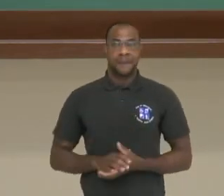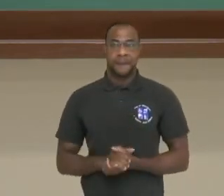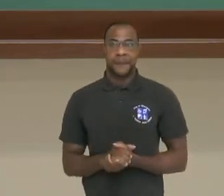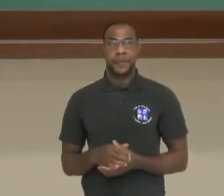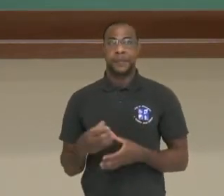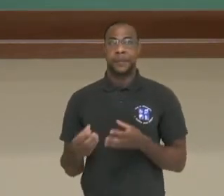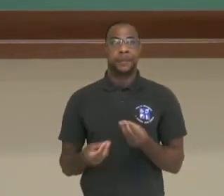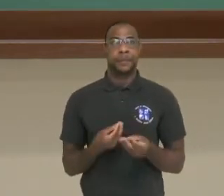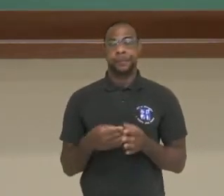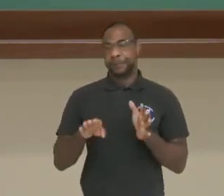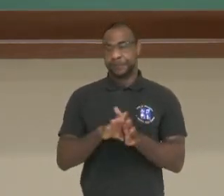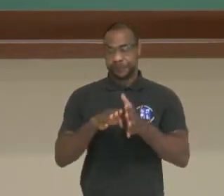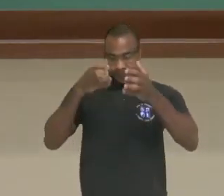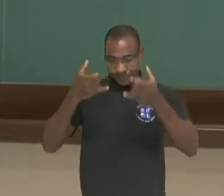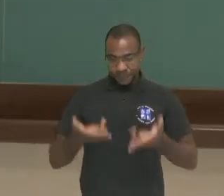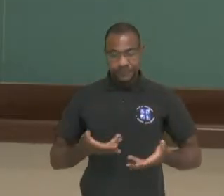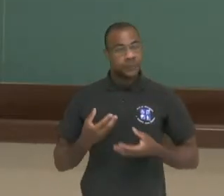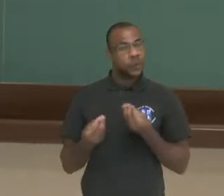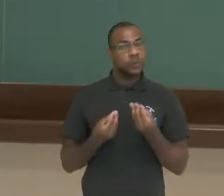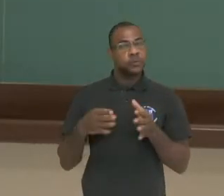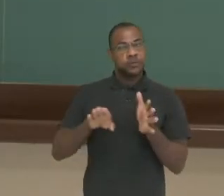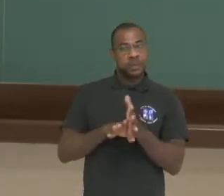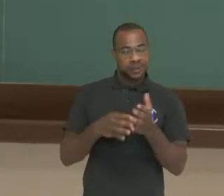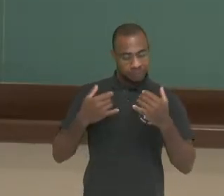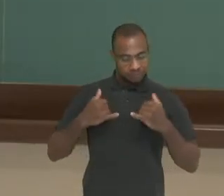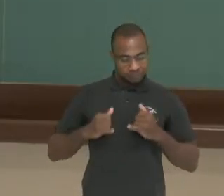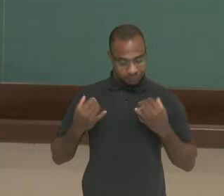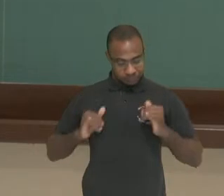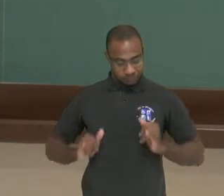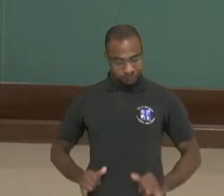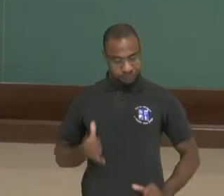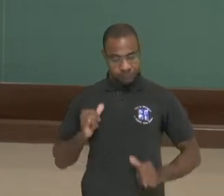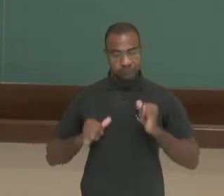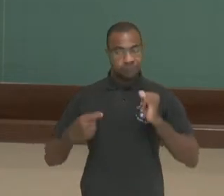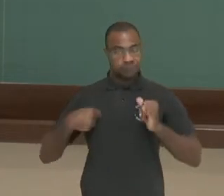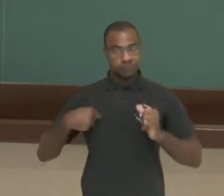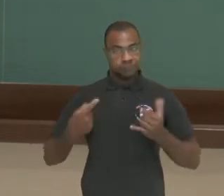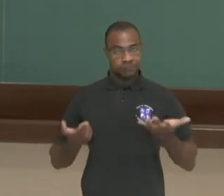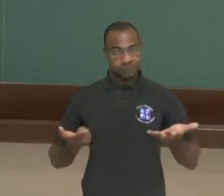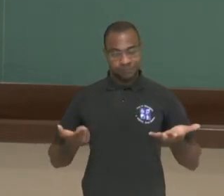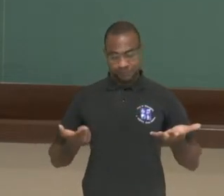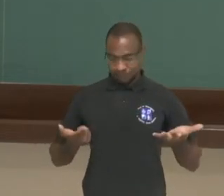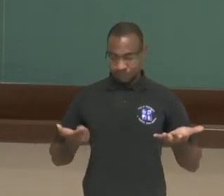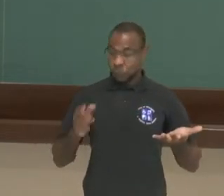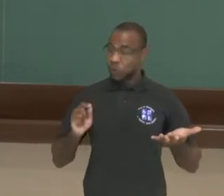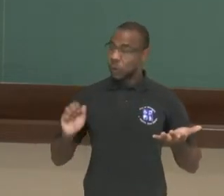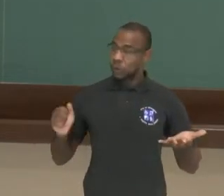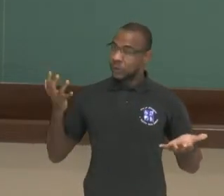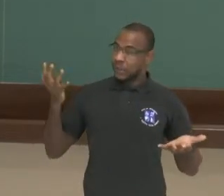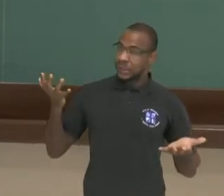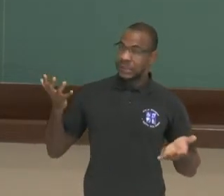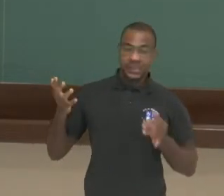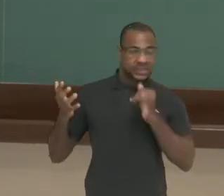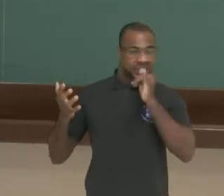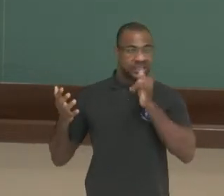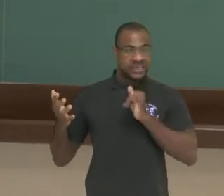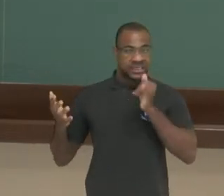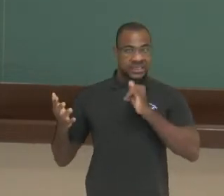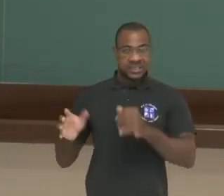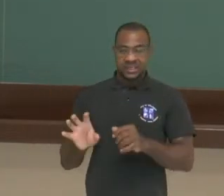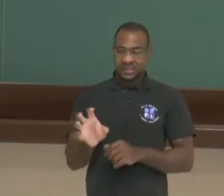chega aí? Eu vou contar para você. Muito bem. Então, o que acontece? A corrente elétrica, ela vai passar ali